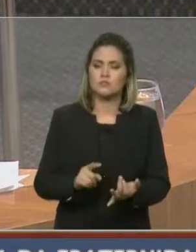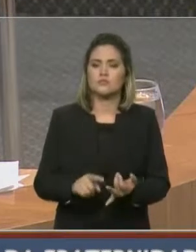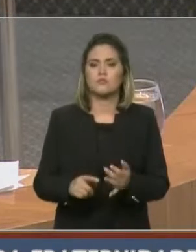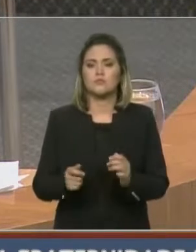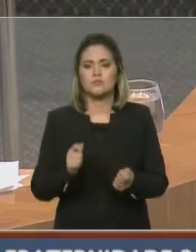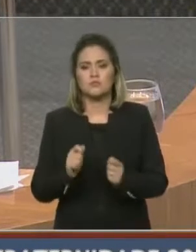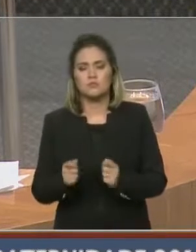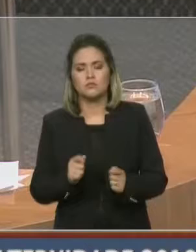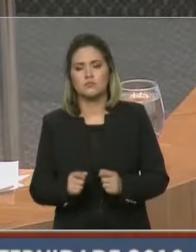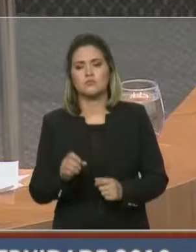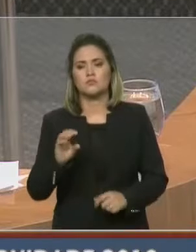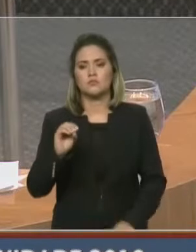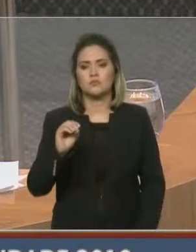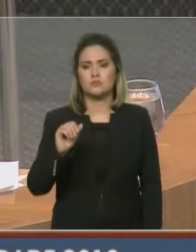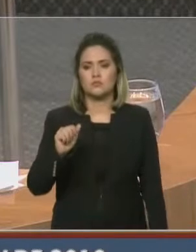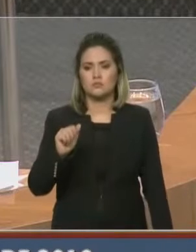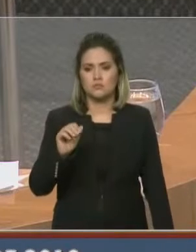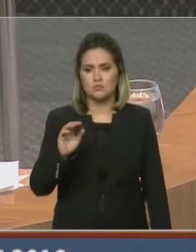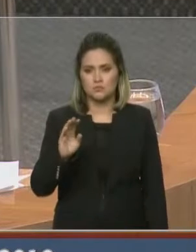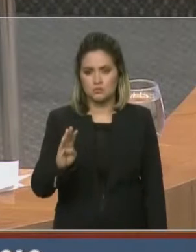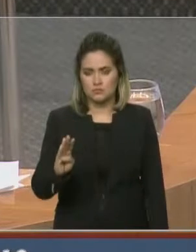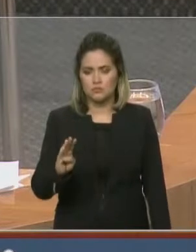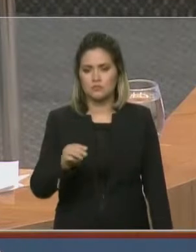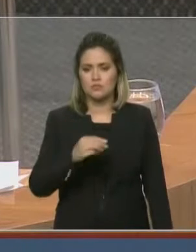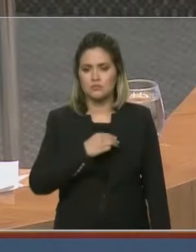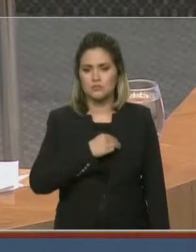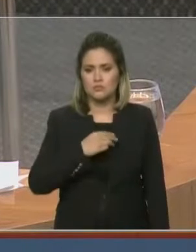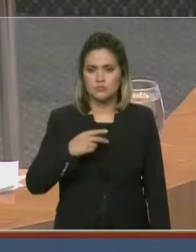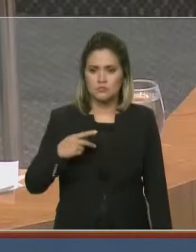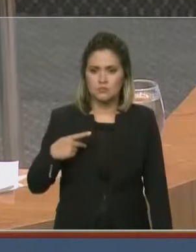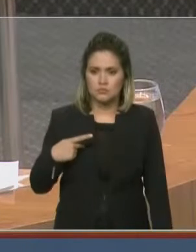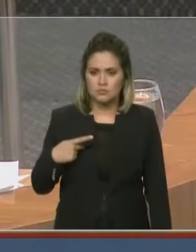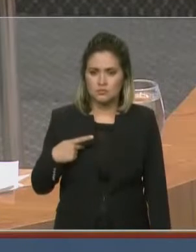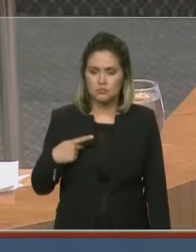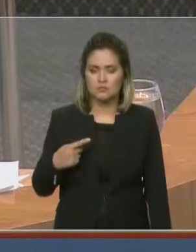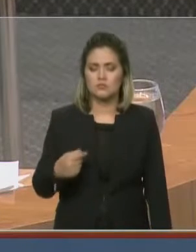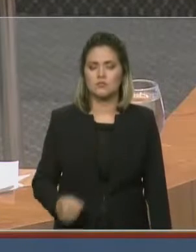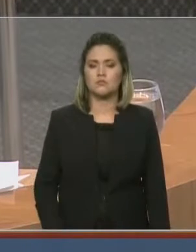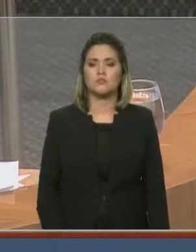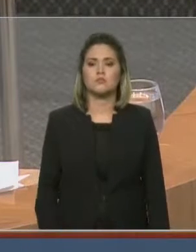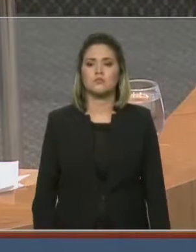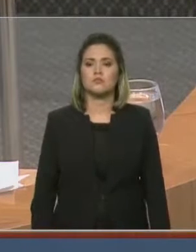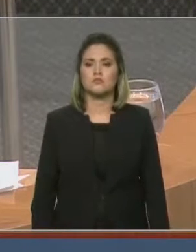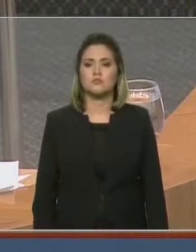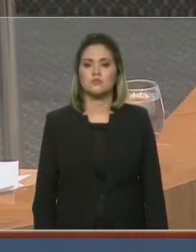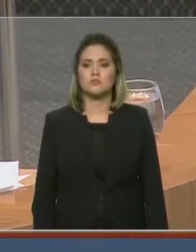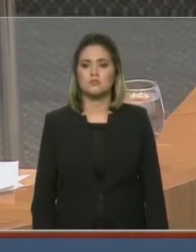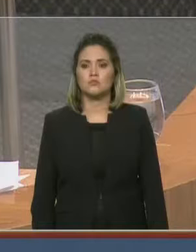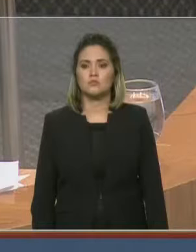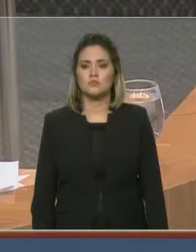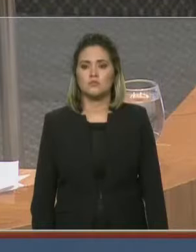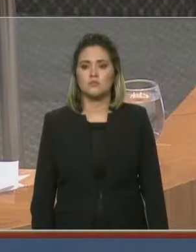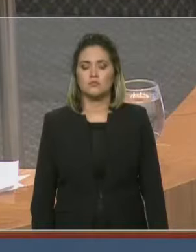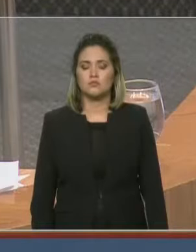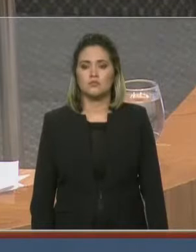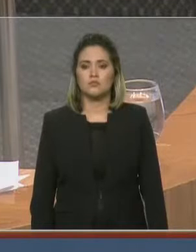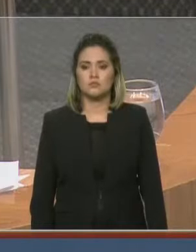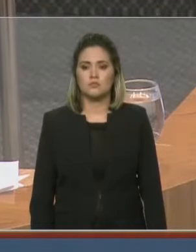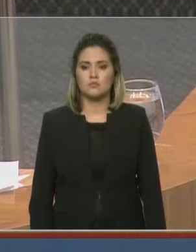dos Advogados do Brasil, Ministério Público, ou seja, órgãos que se